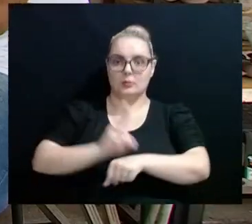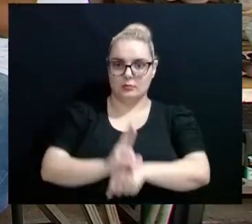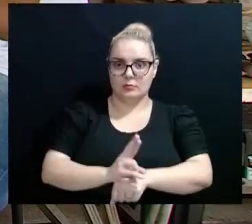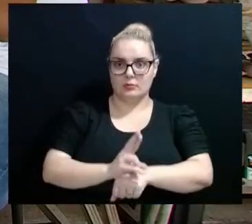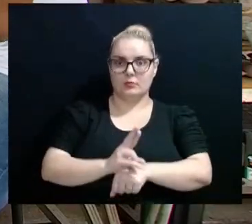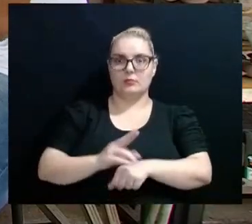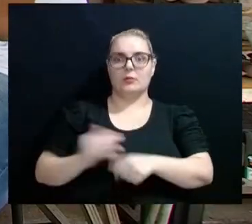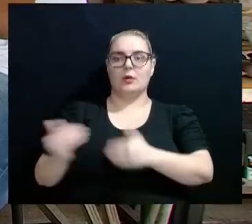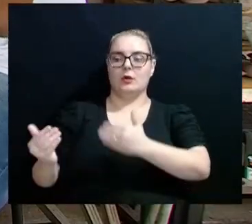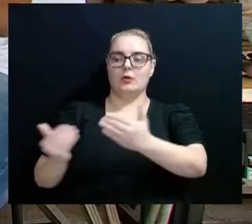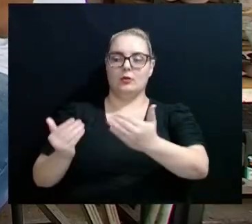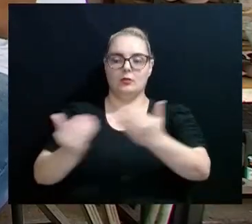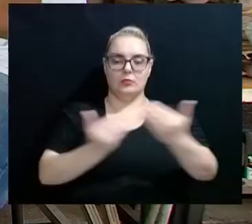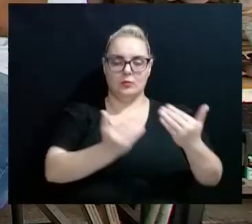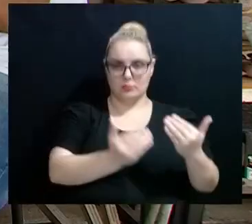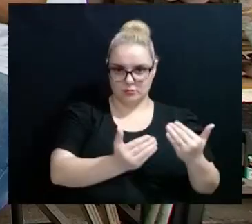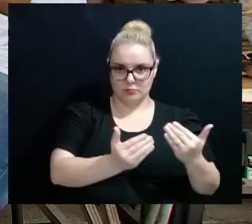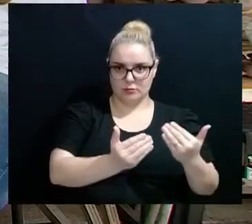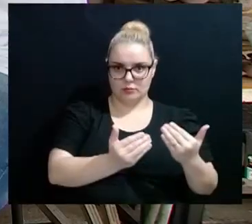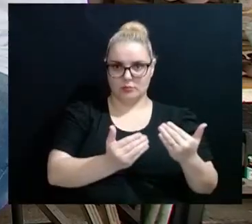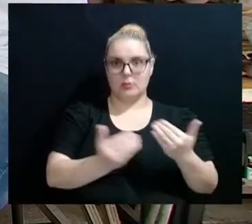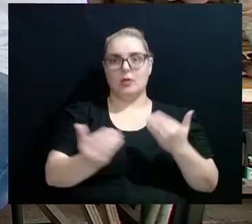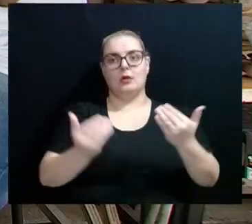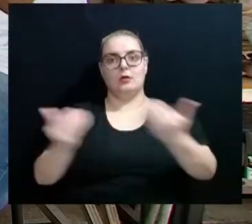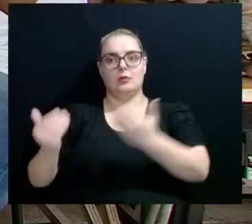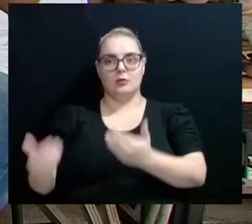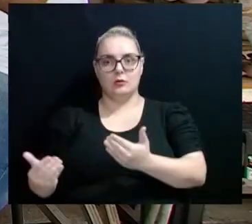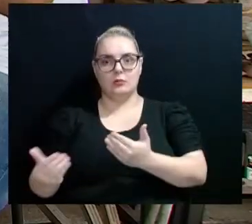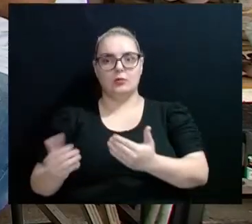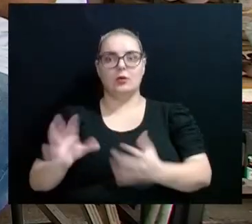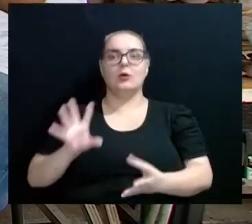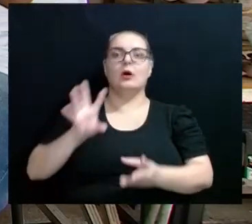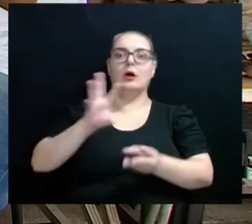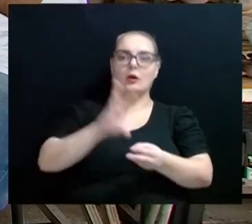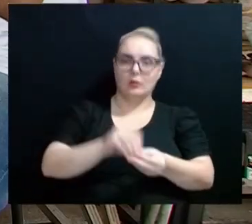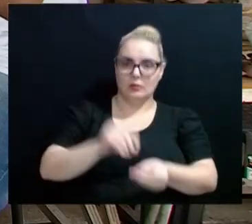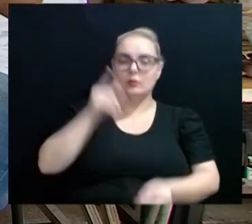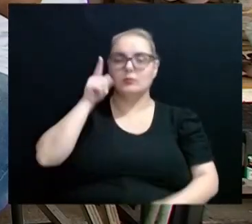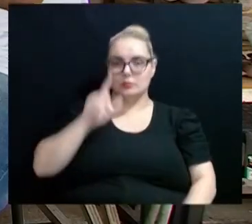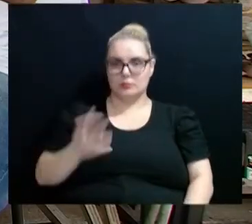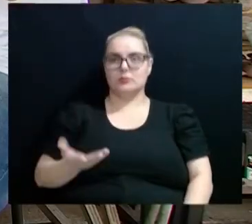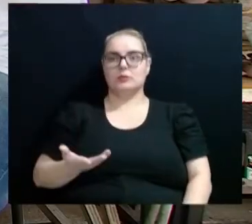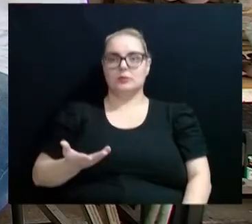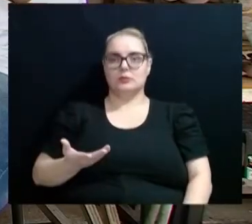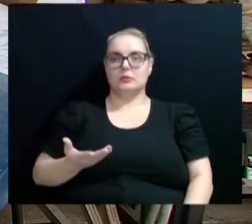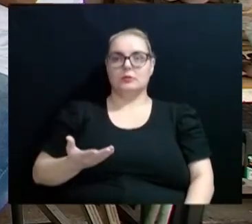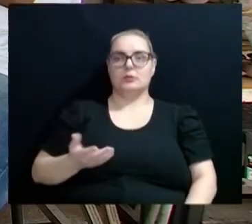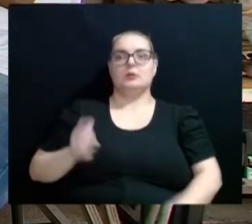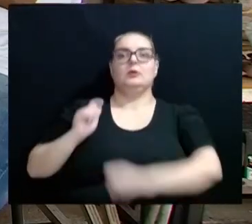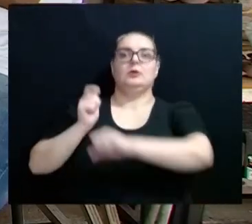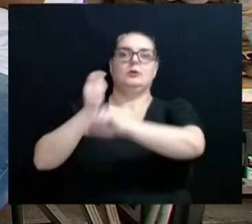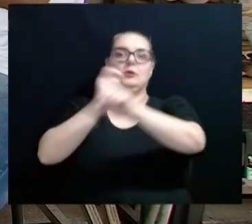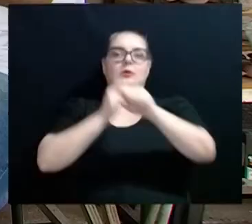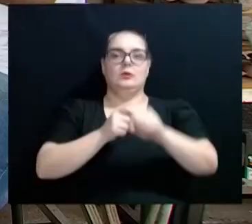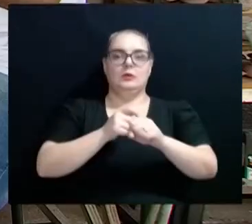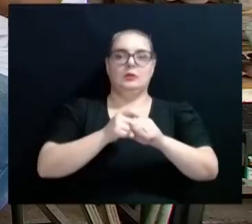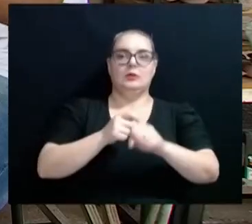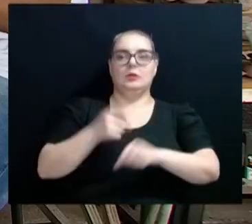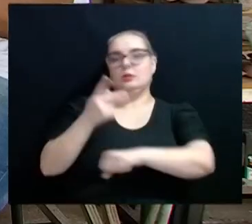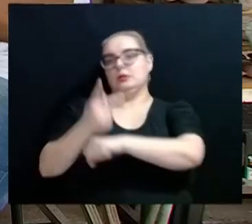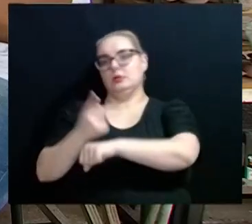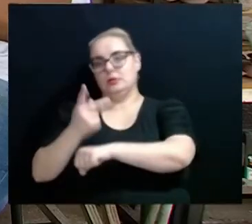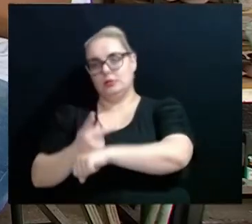Qual desses me dão mais recursos? Então eu vou comparando um com o outro. Comparando ele, eu cheguei à conclusão de que